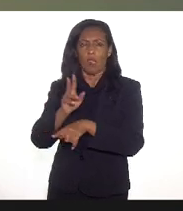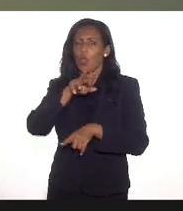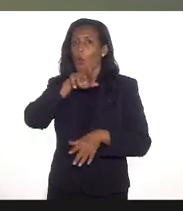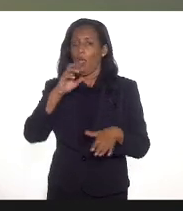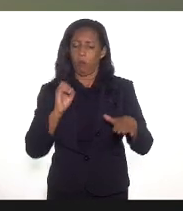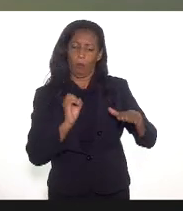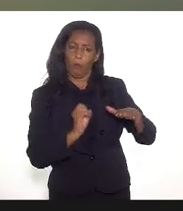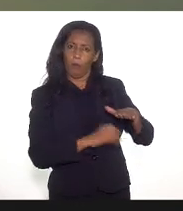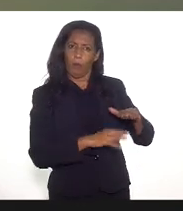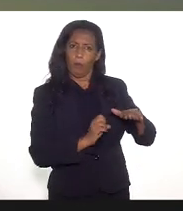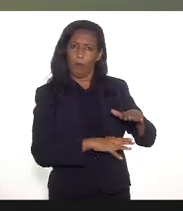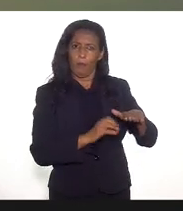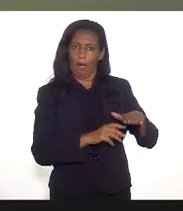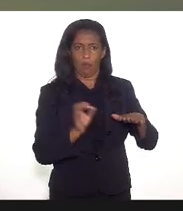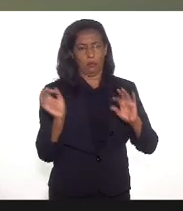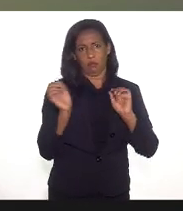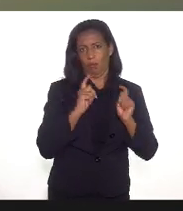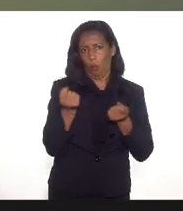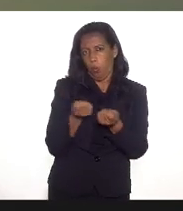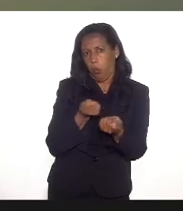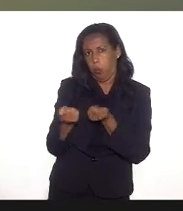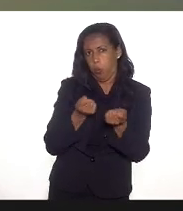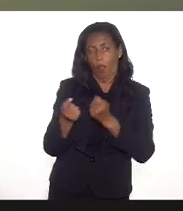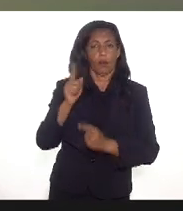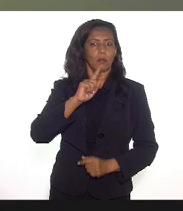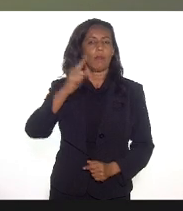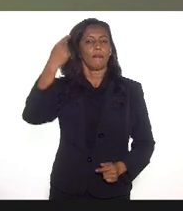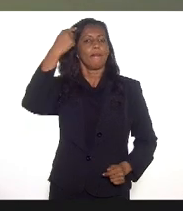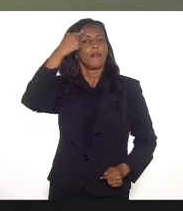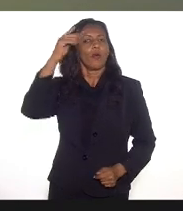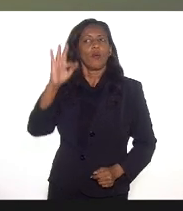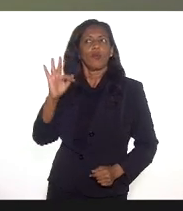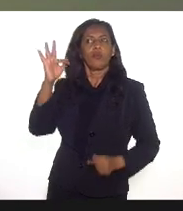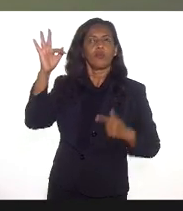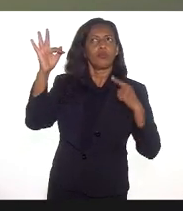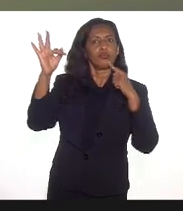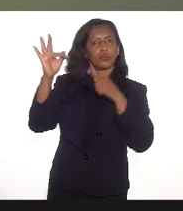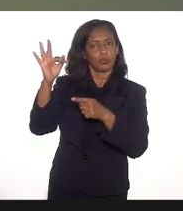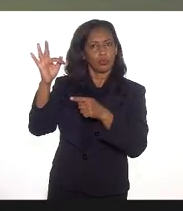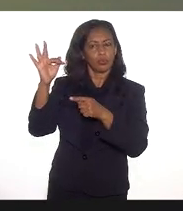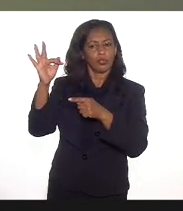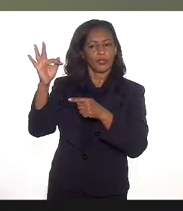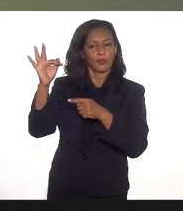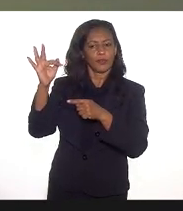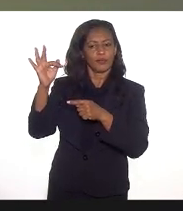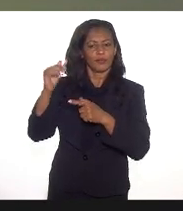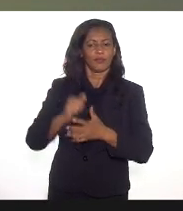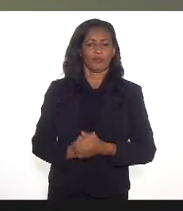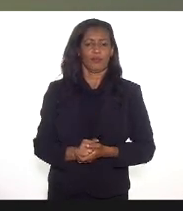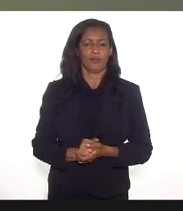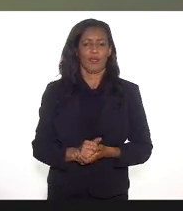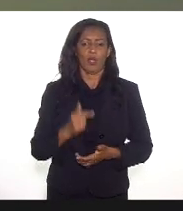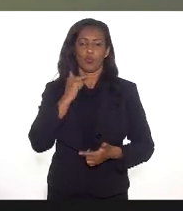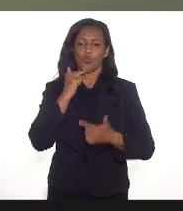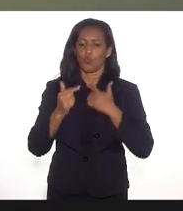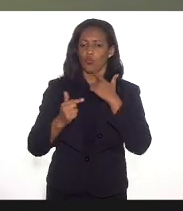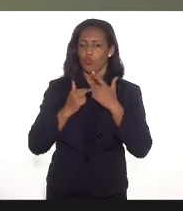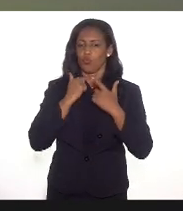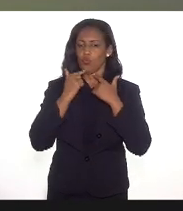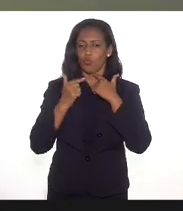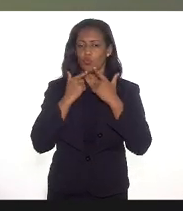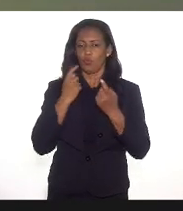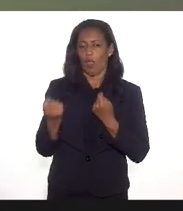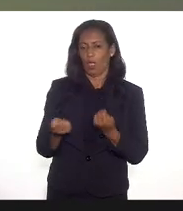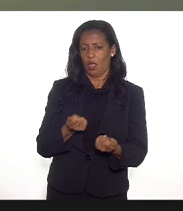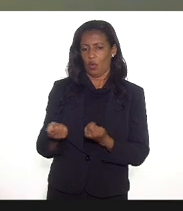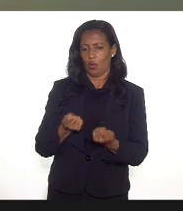poupar, mais do que poupar, é para pensar no futuro e para diversificar, sem dúvida nenhuma, a